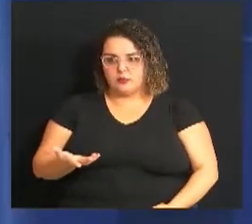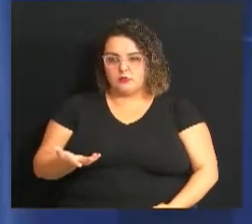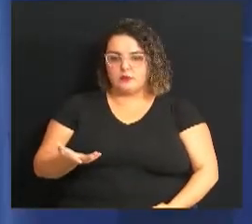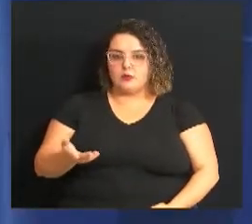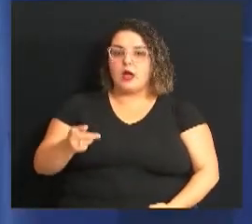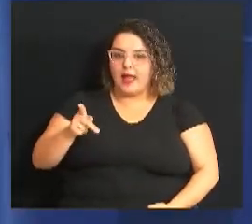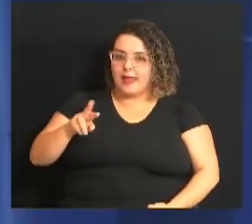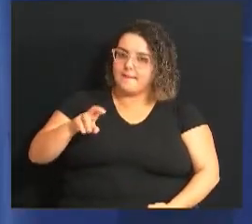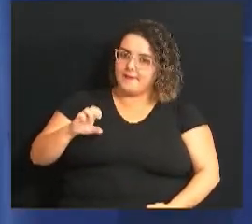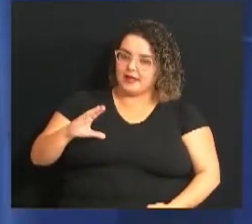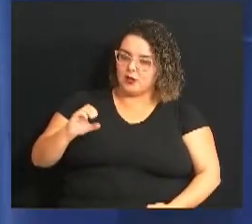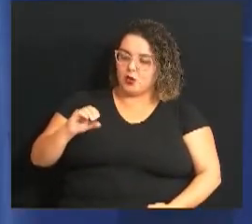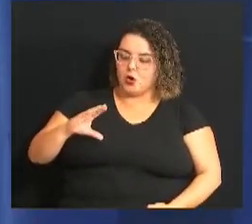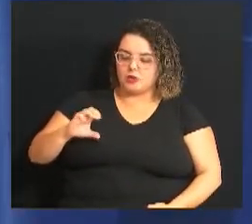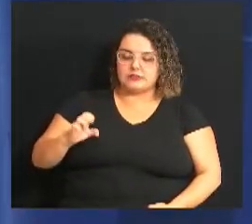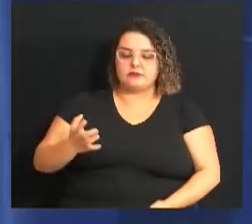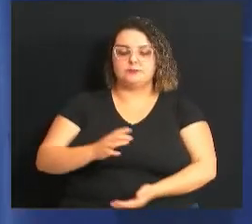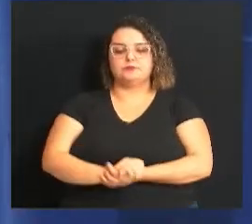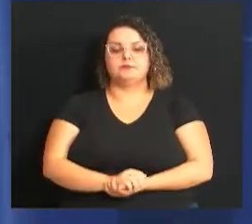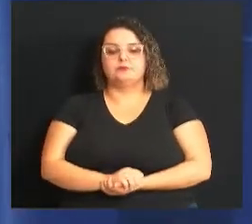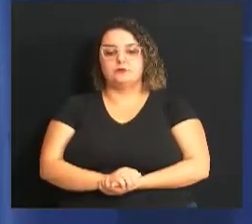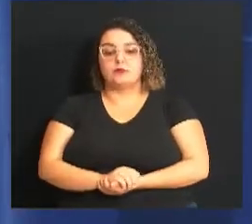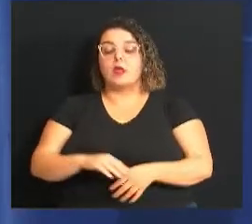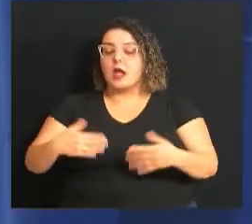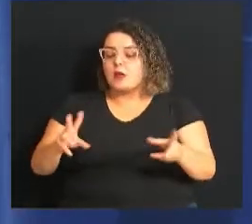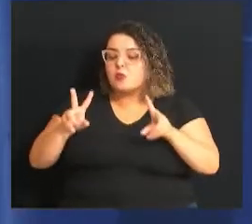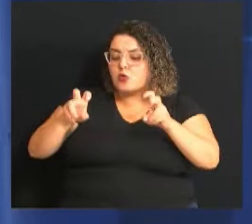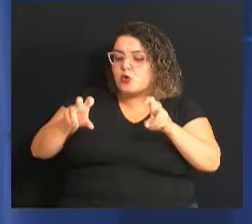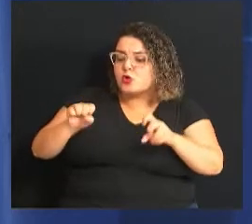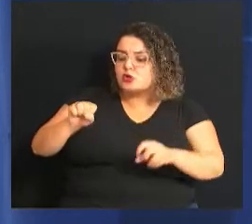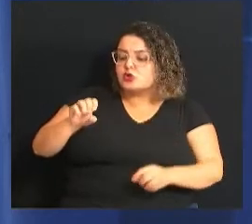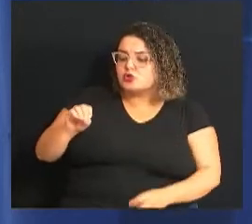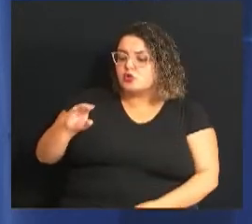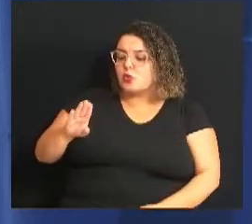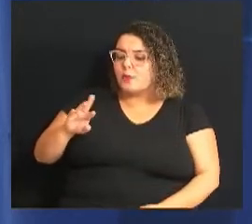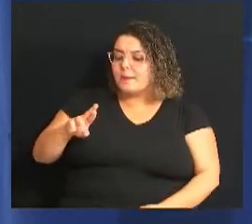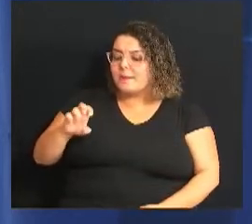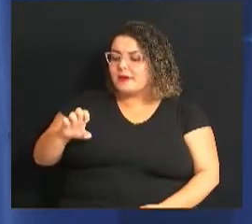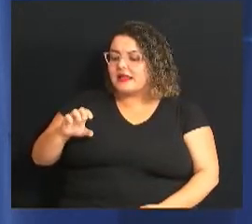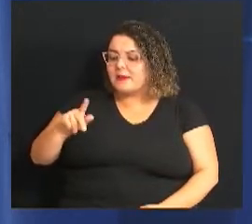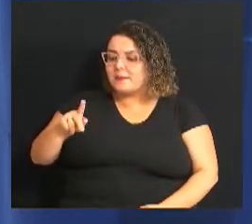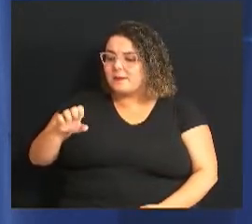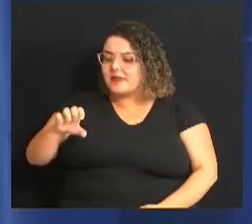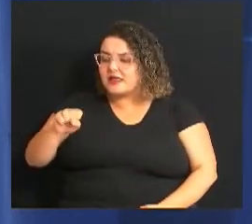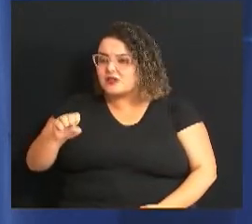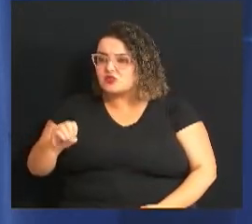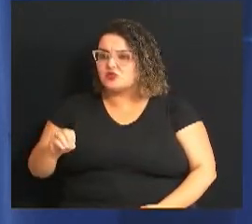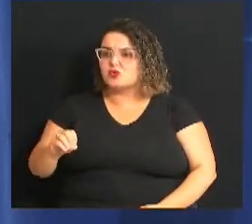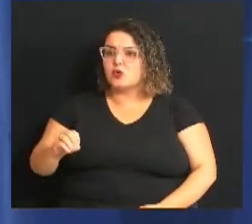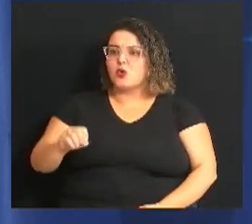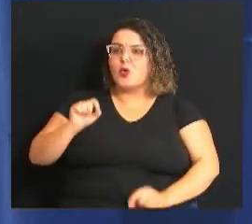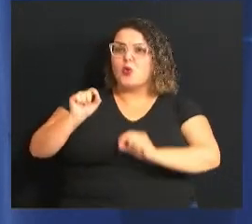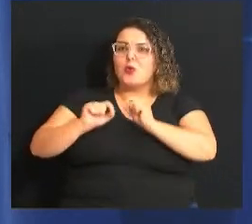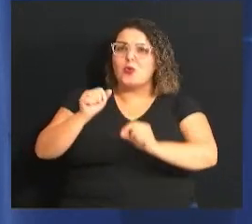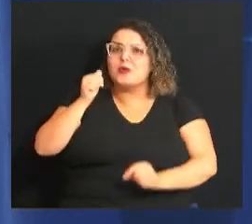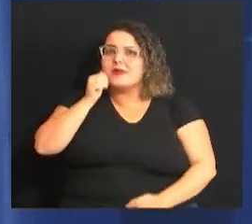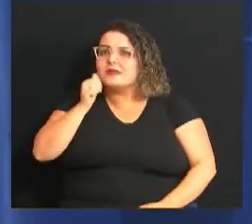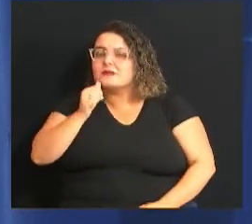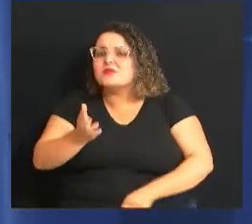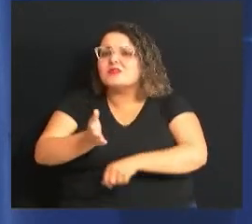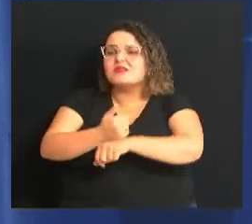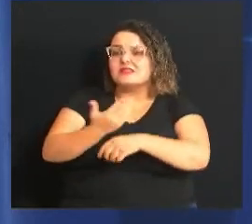por conta dessa questão do sobrepeso, nas meninas o que adiantaria seria